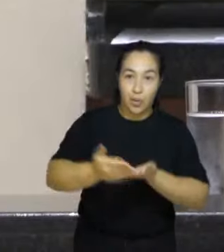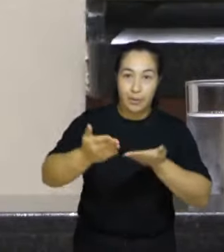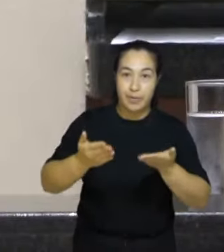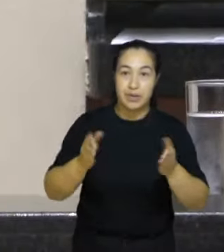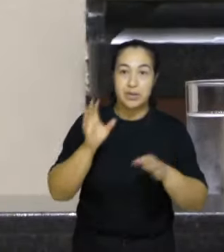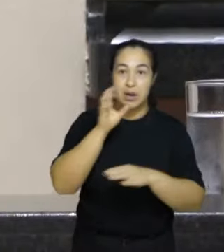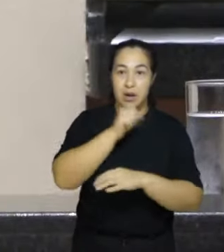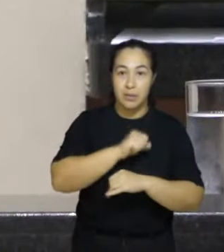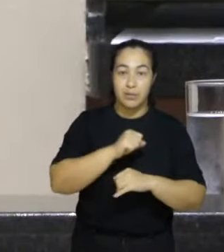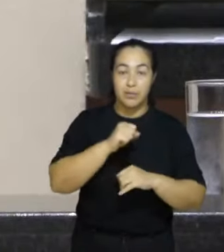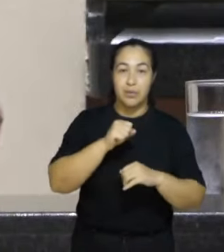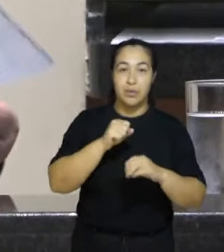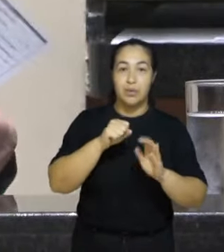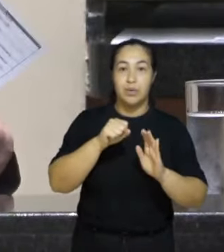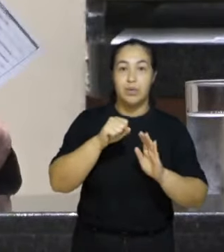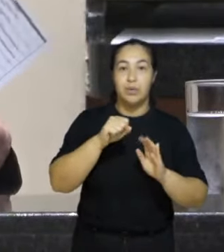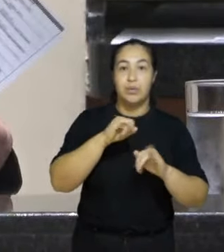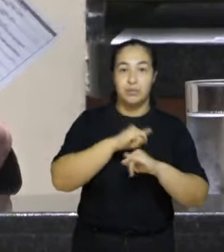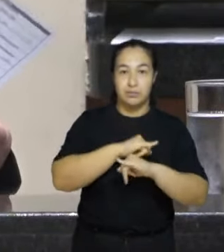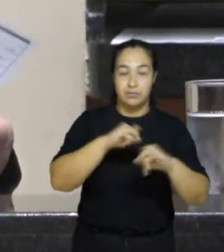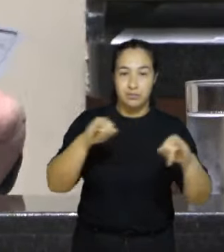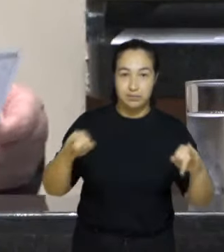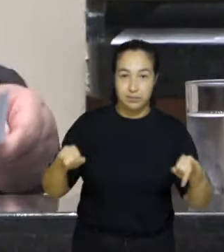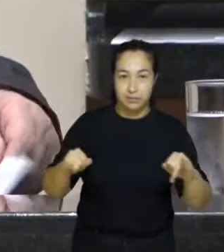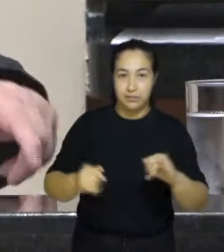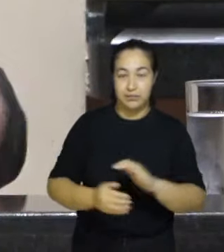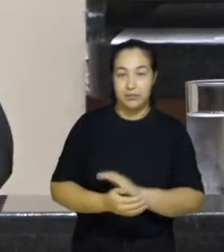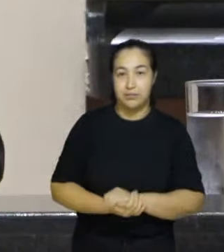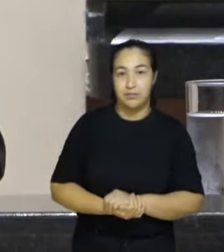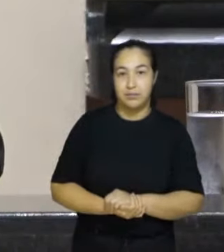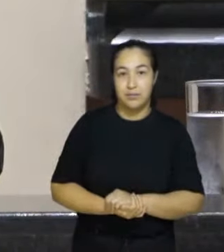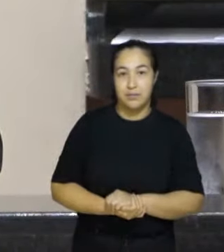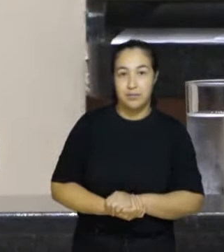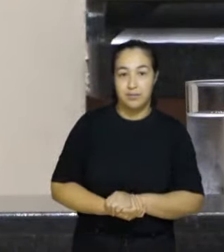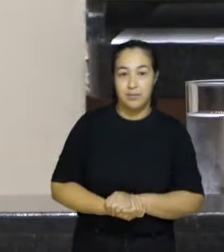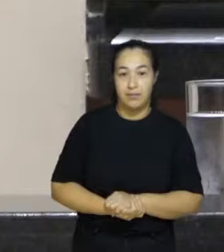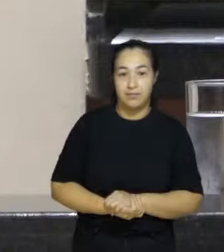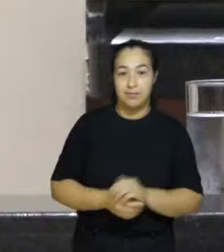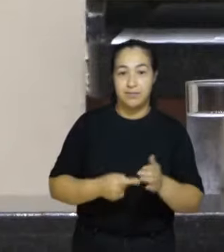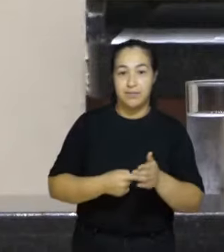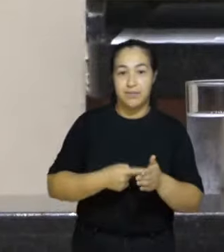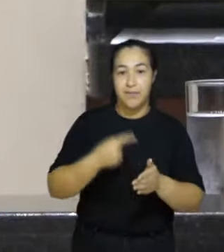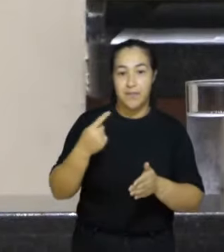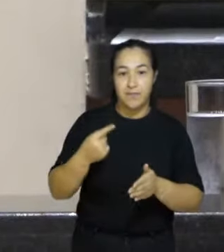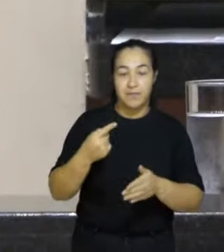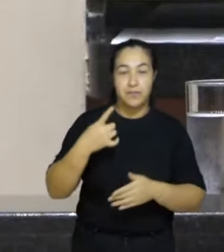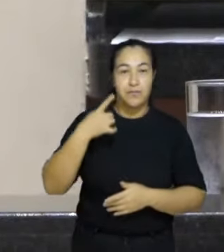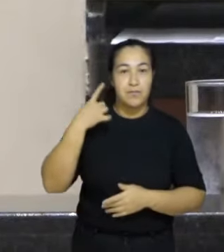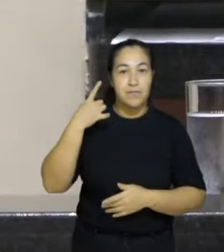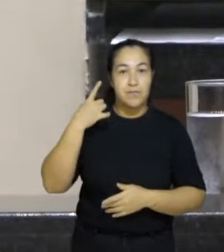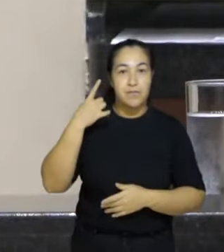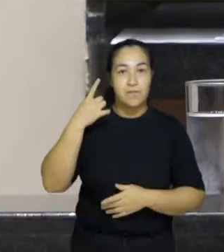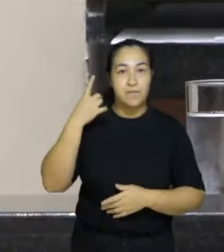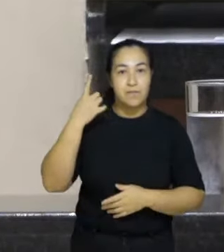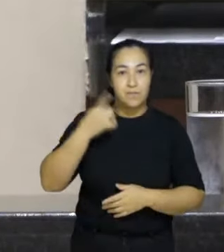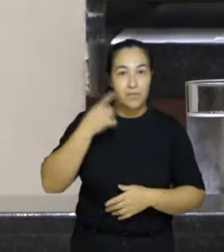breves comunicações e o primeiro orador inscrito,